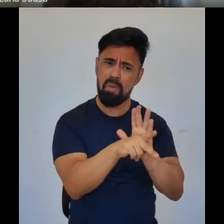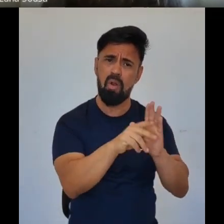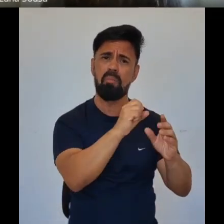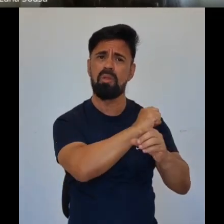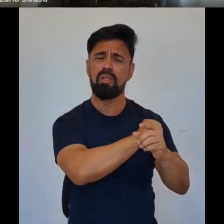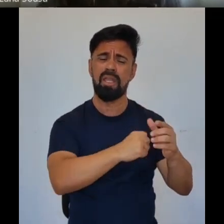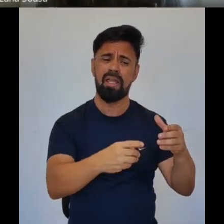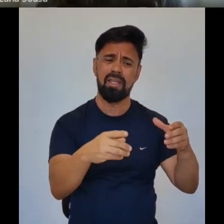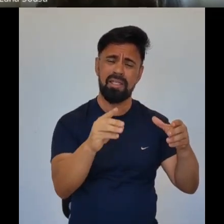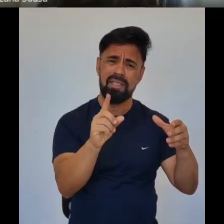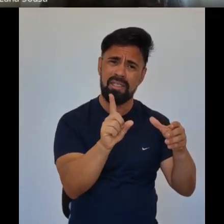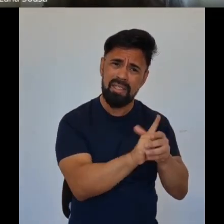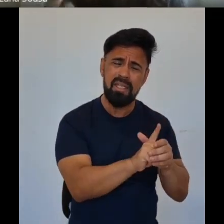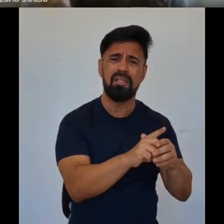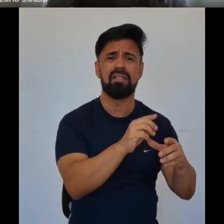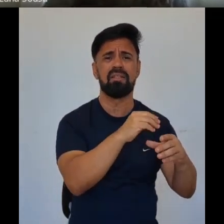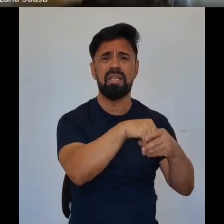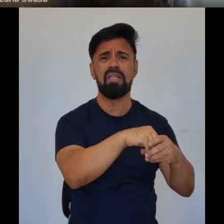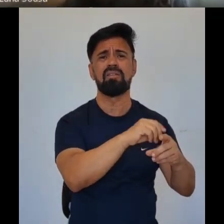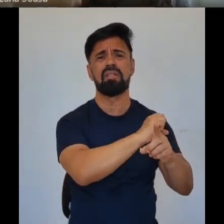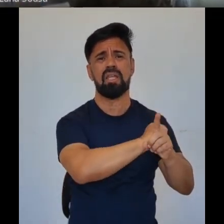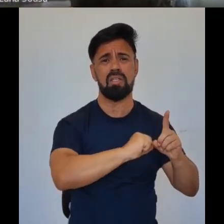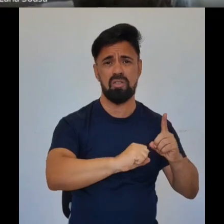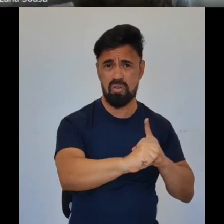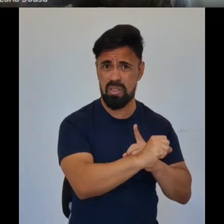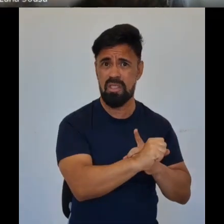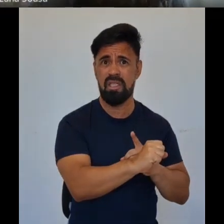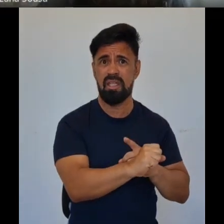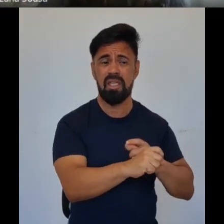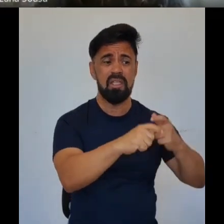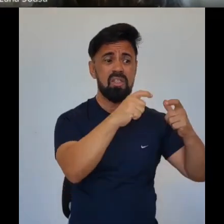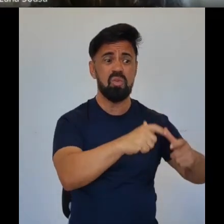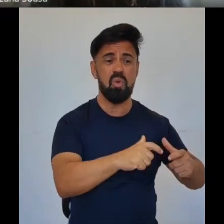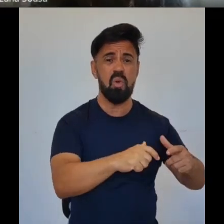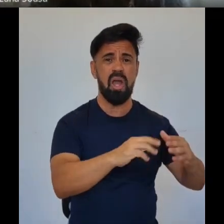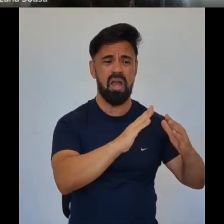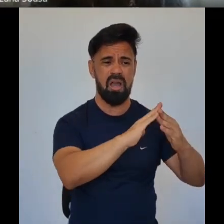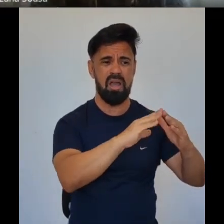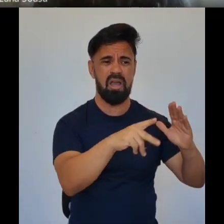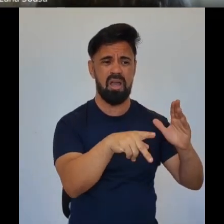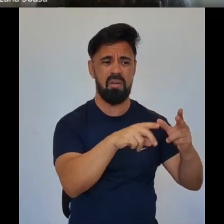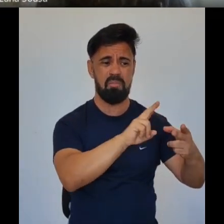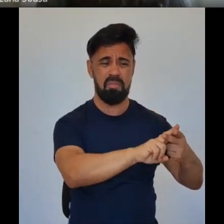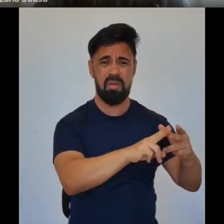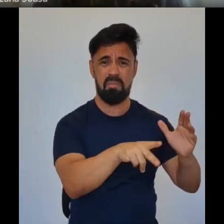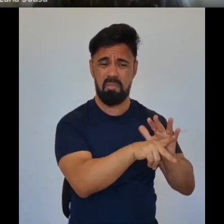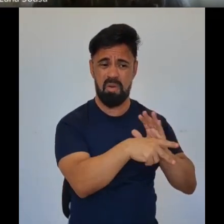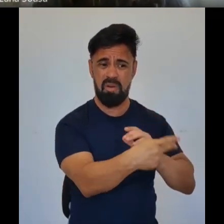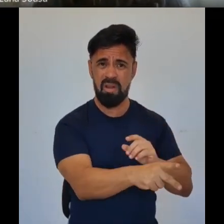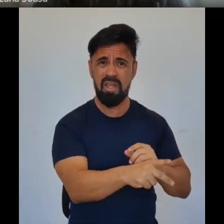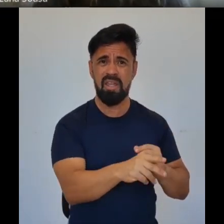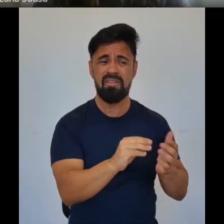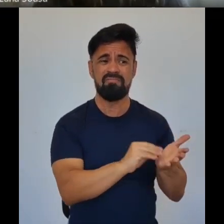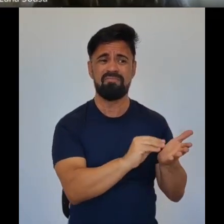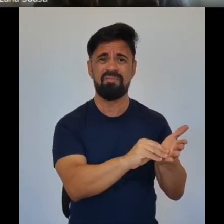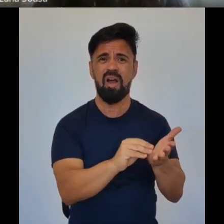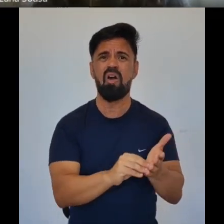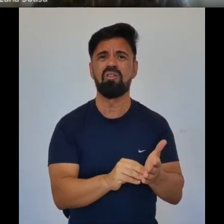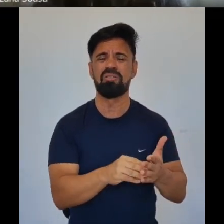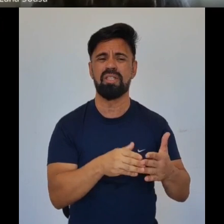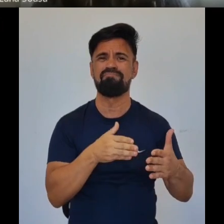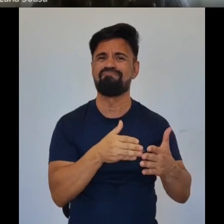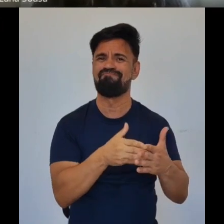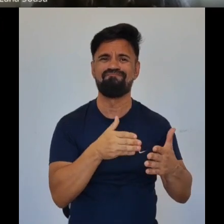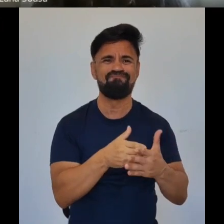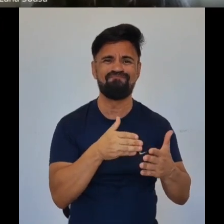para nossa cidade, e aí vão investir no atendimento às pessoas que estão na penitenciária, na delegacia. Bom, essas pessoas